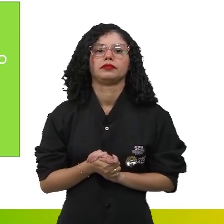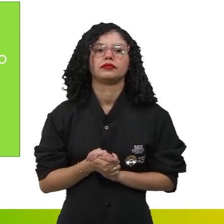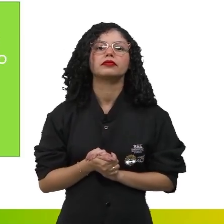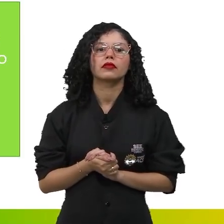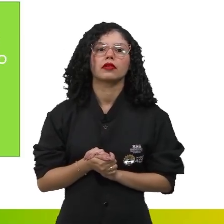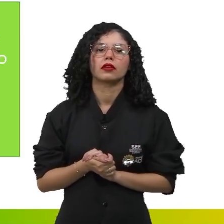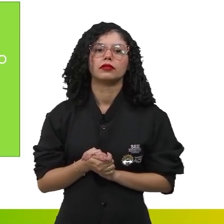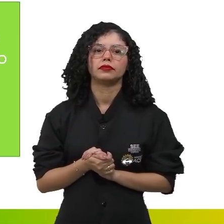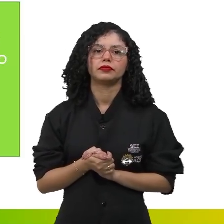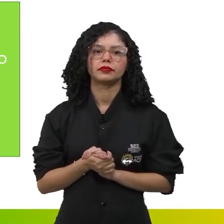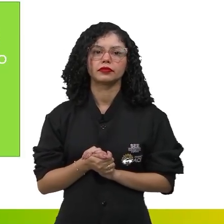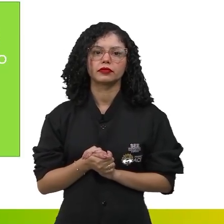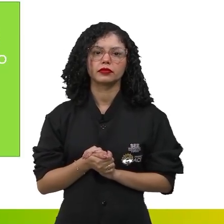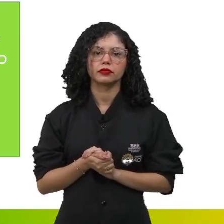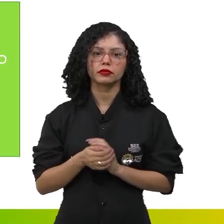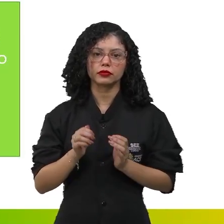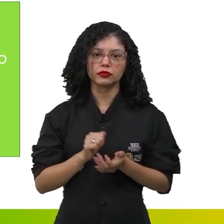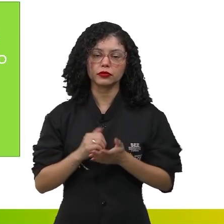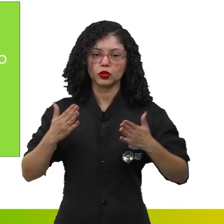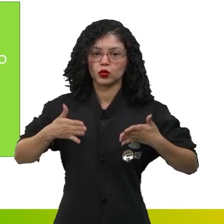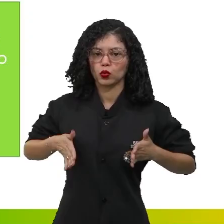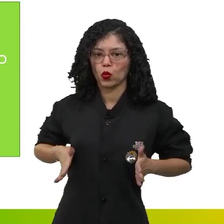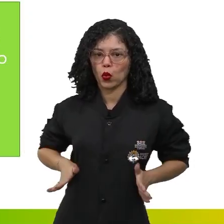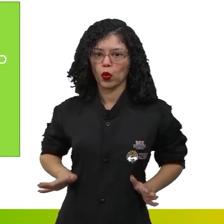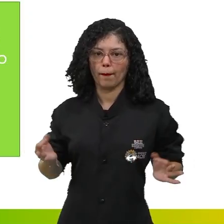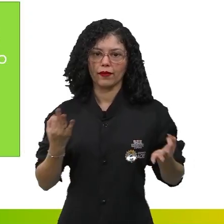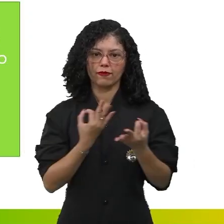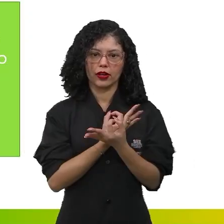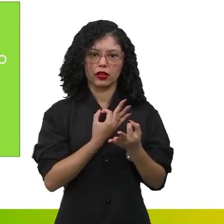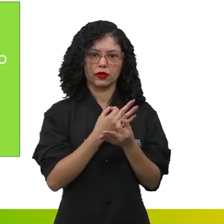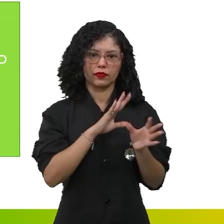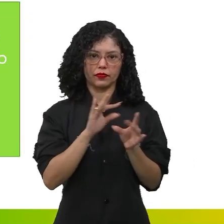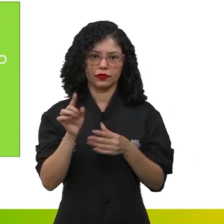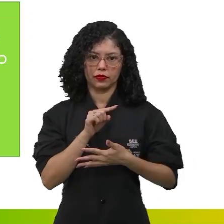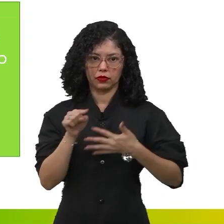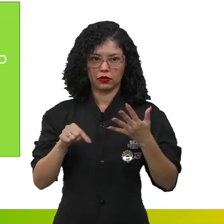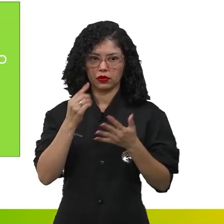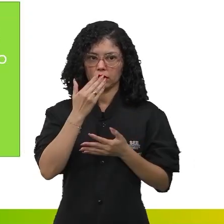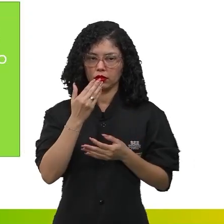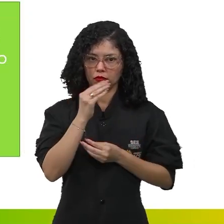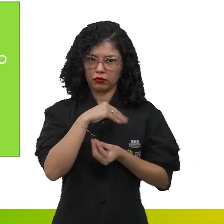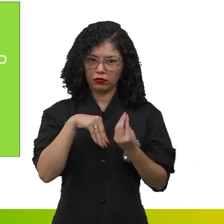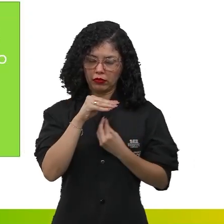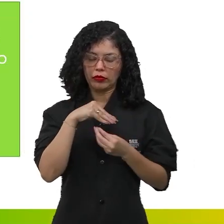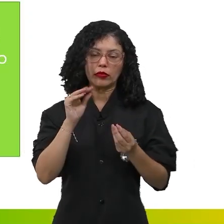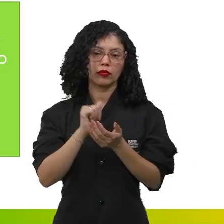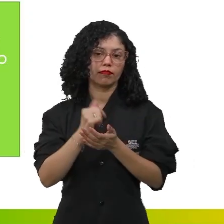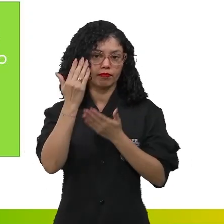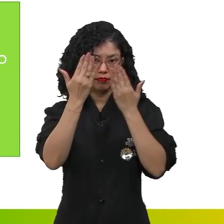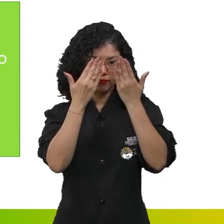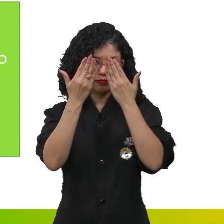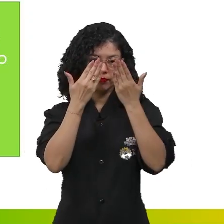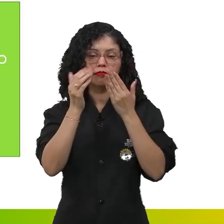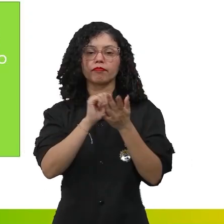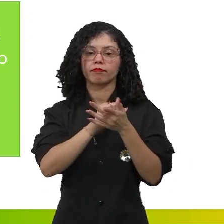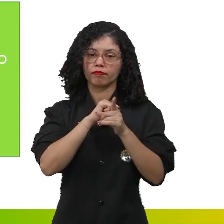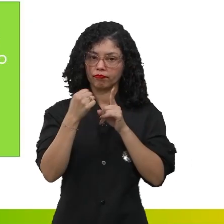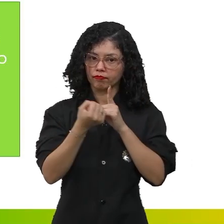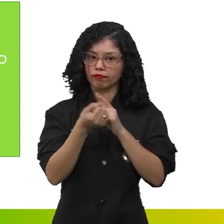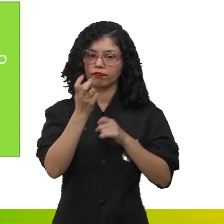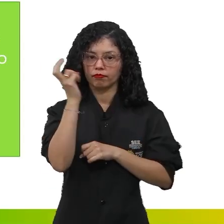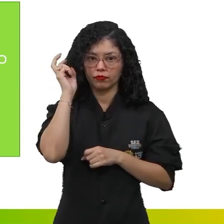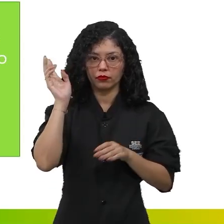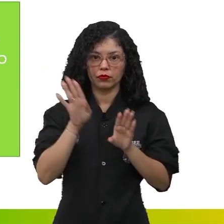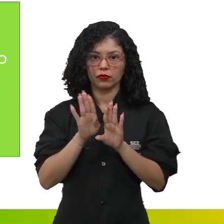lá, ó. A busca pelo corpo ideal pode levar a distúrbios alimentares que envolvem aspectos psicológicos, sociais e